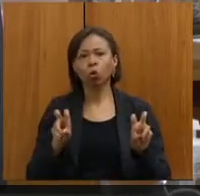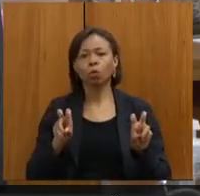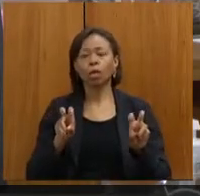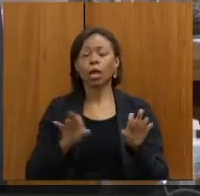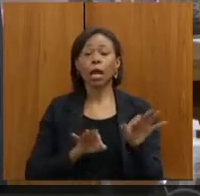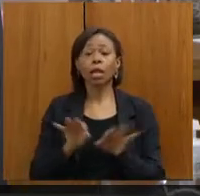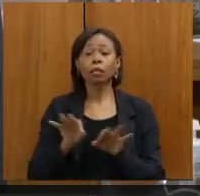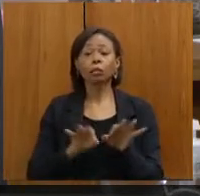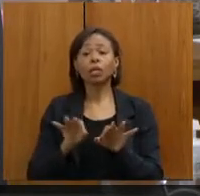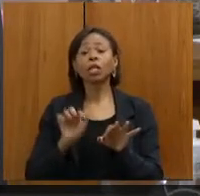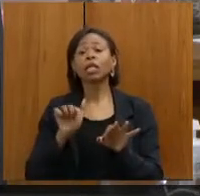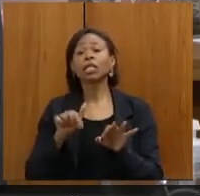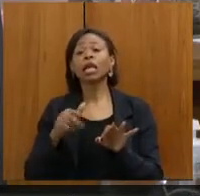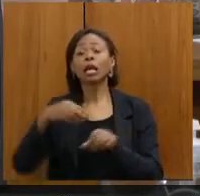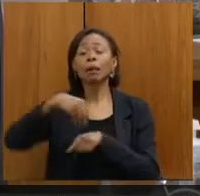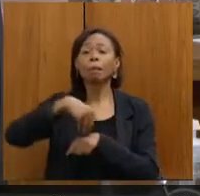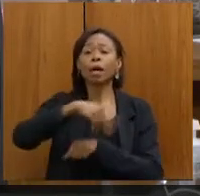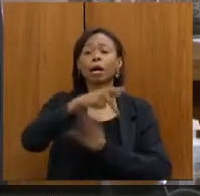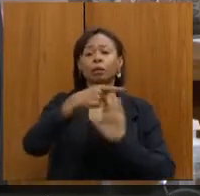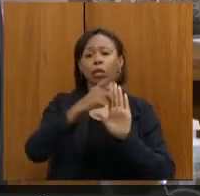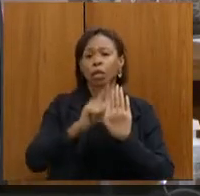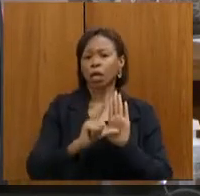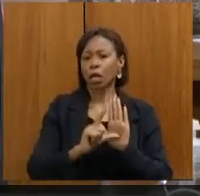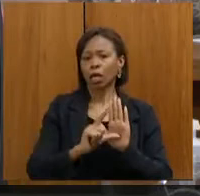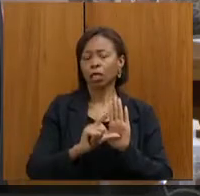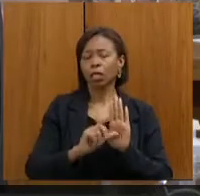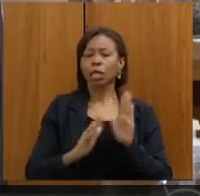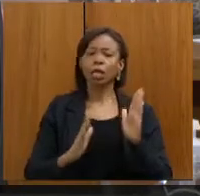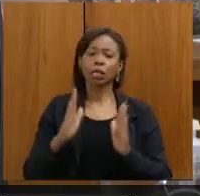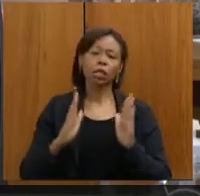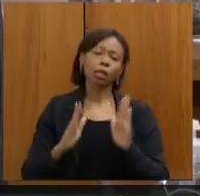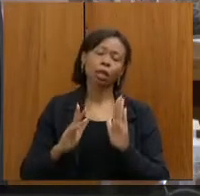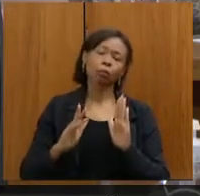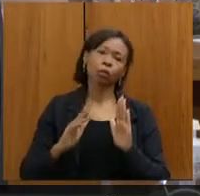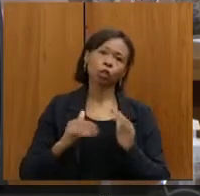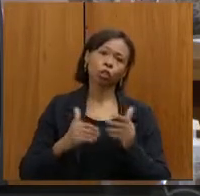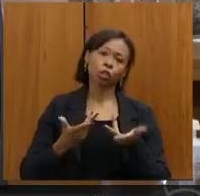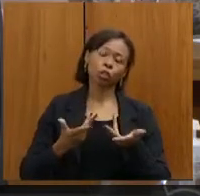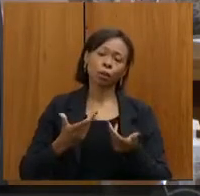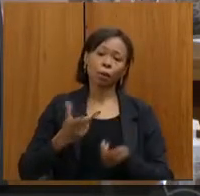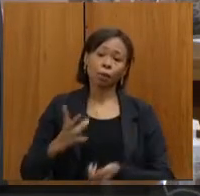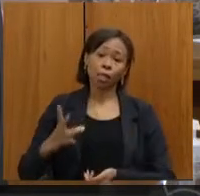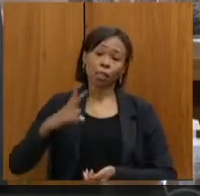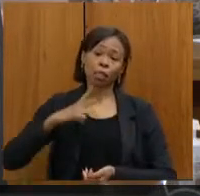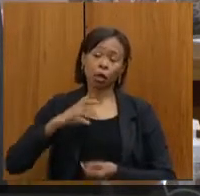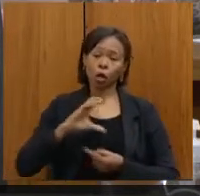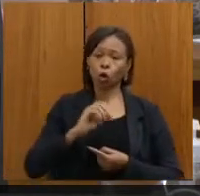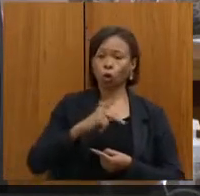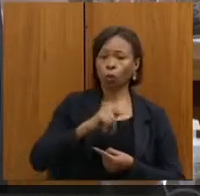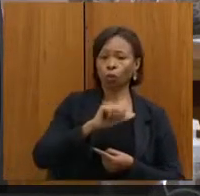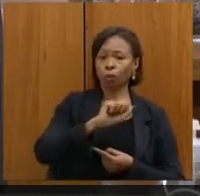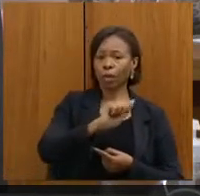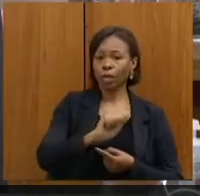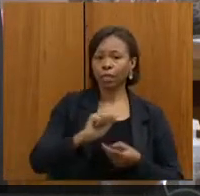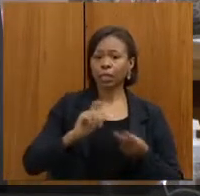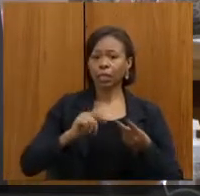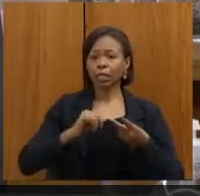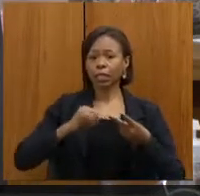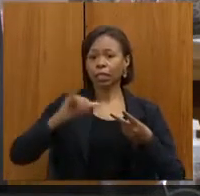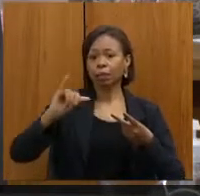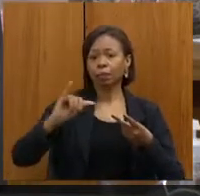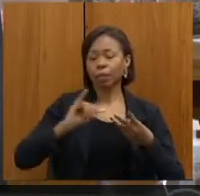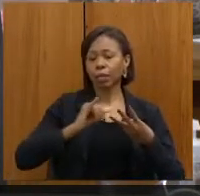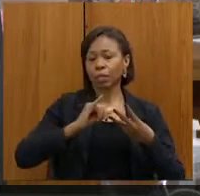plano de enviar um pele neste momento e privatização da Copel o Big e Yasmin que neste momento